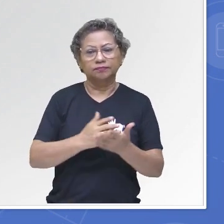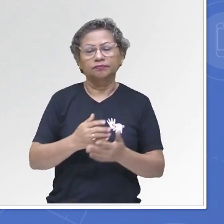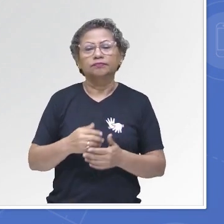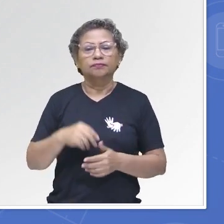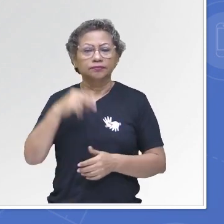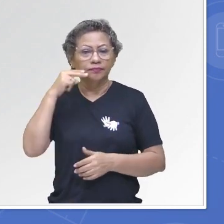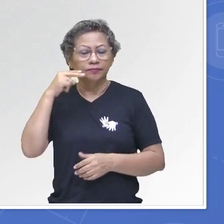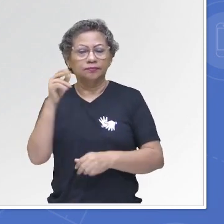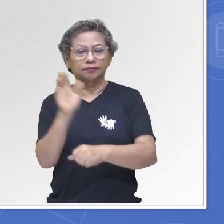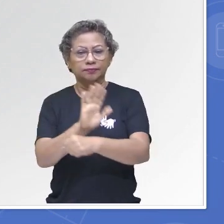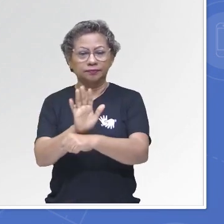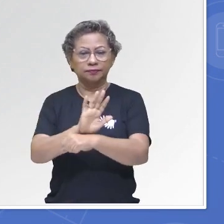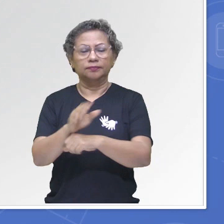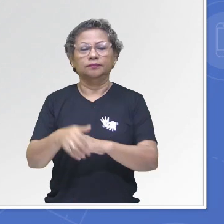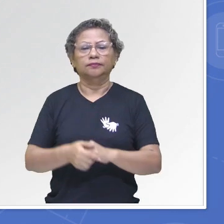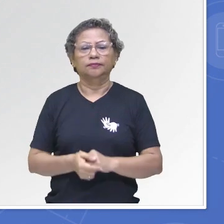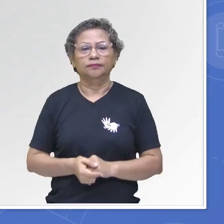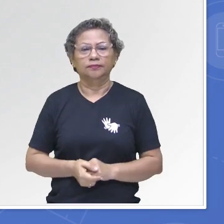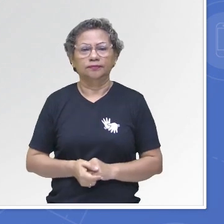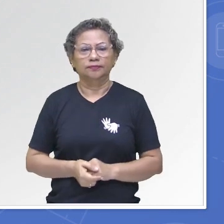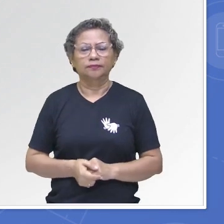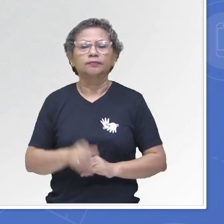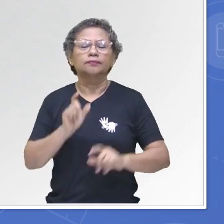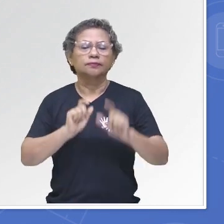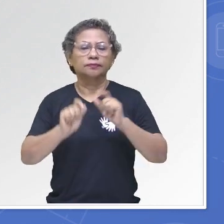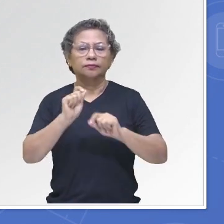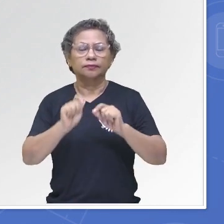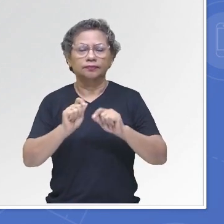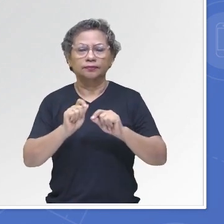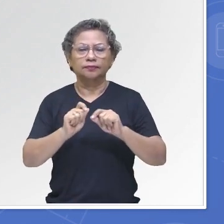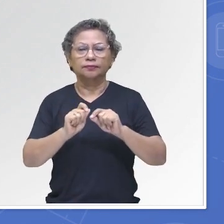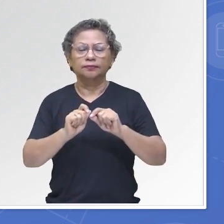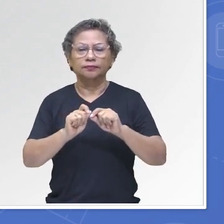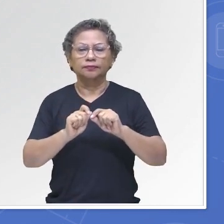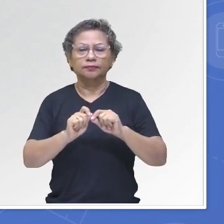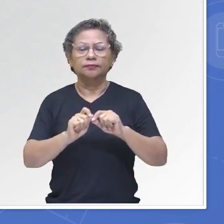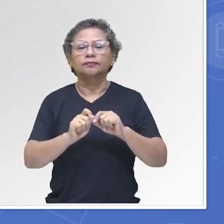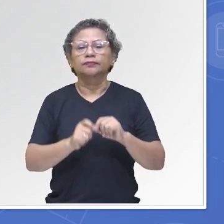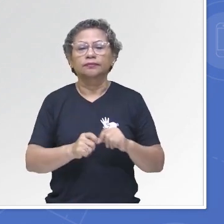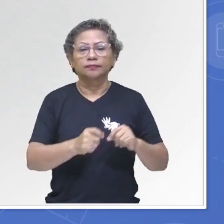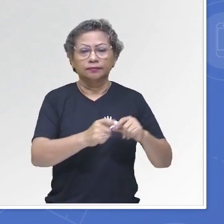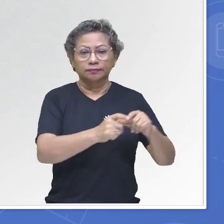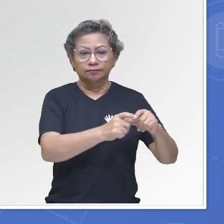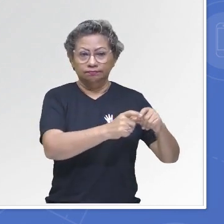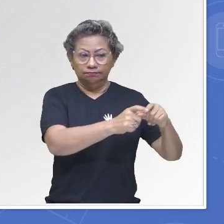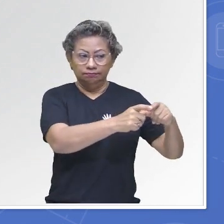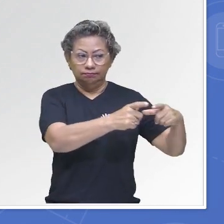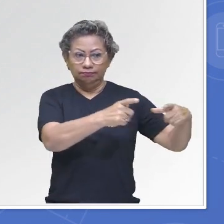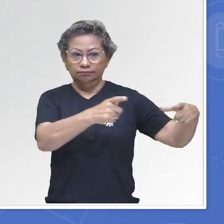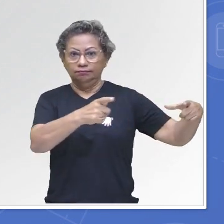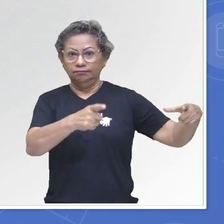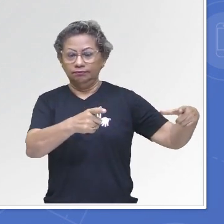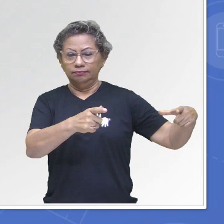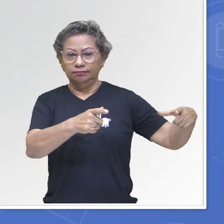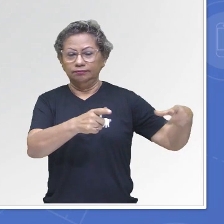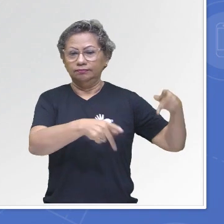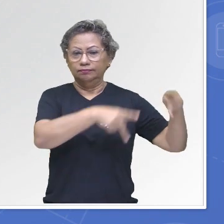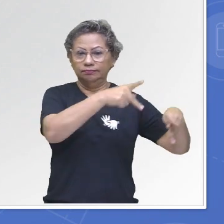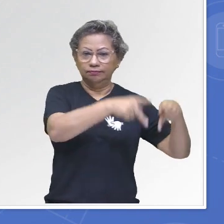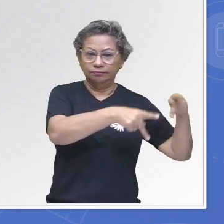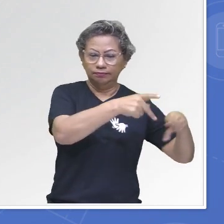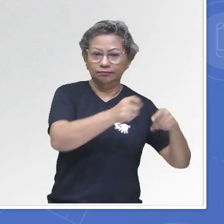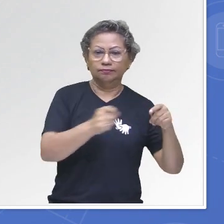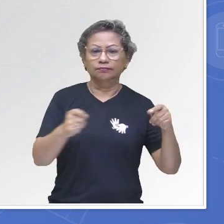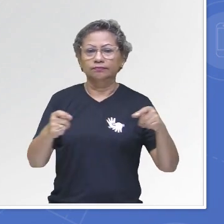novelas e o cinema. Vamos verificar, então, quem vai ser a população e quem vai ser a amostra. População, né, lembrando aí do que nós